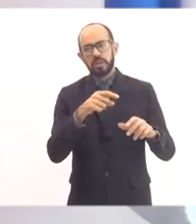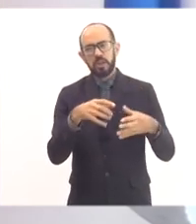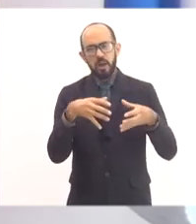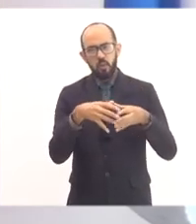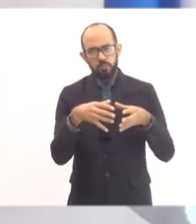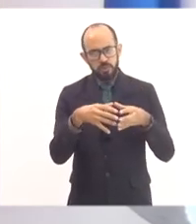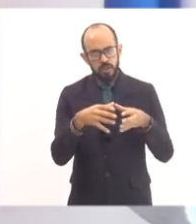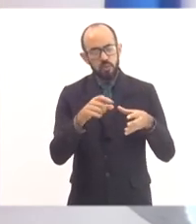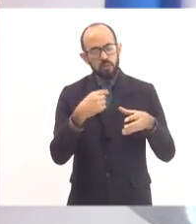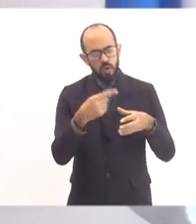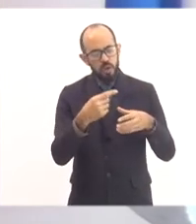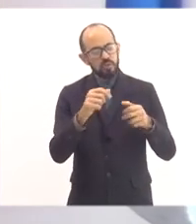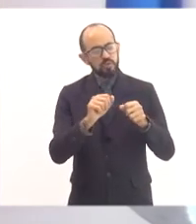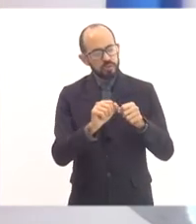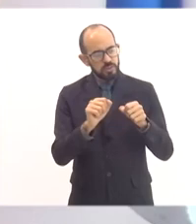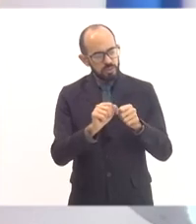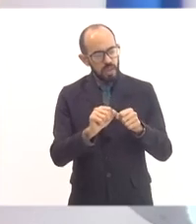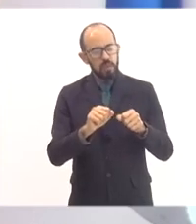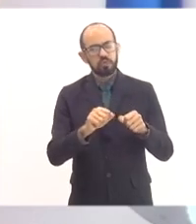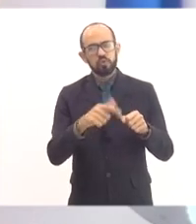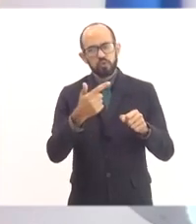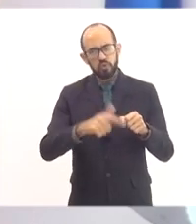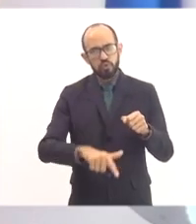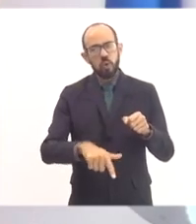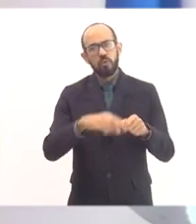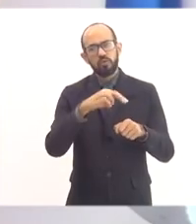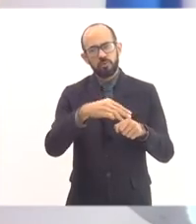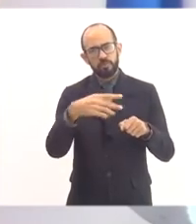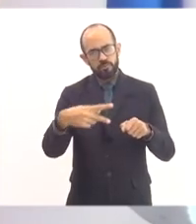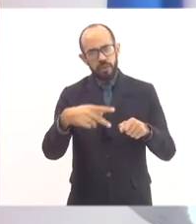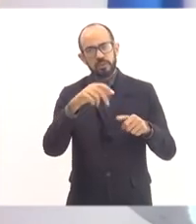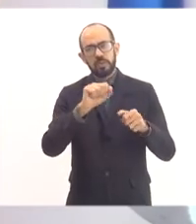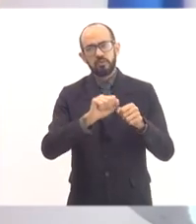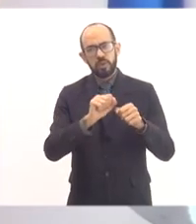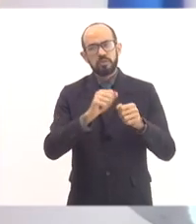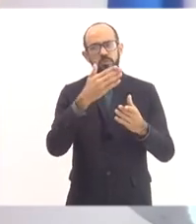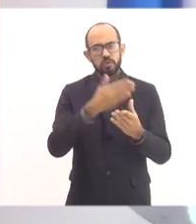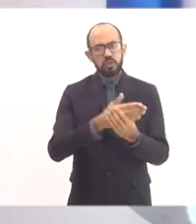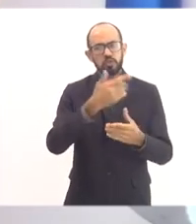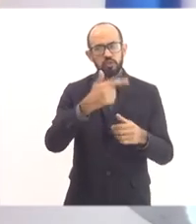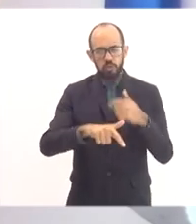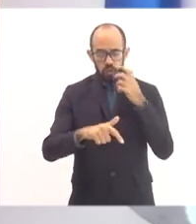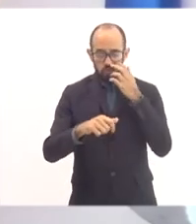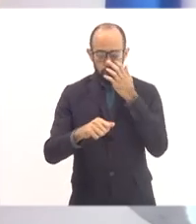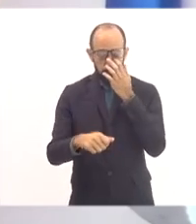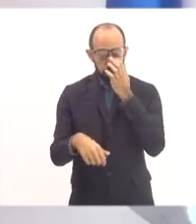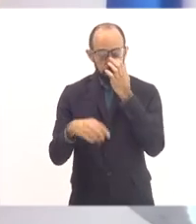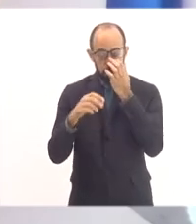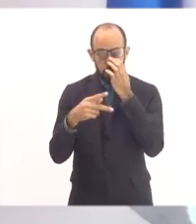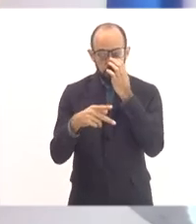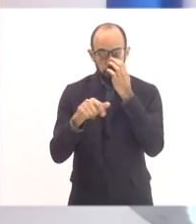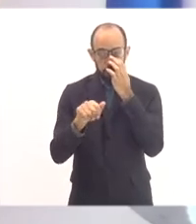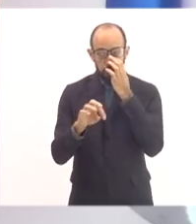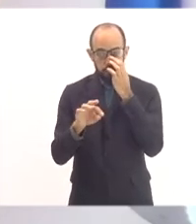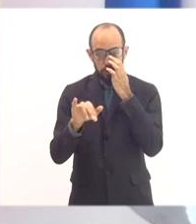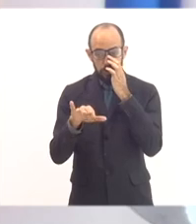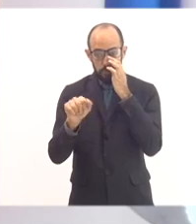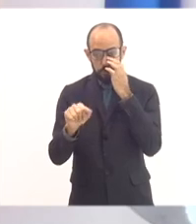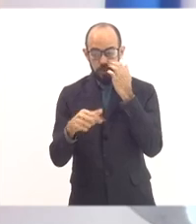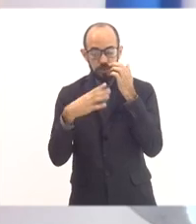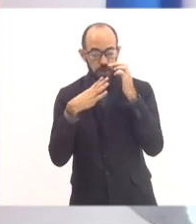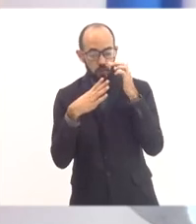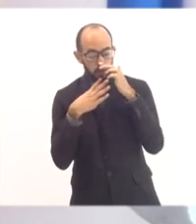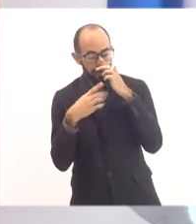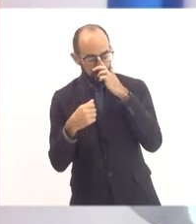gente motivou novamente o MP, abriu-se um novo processo, a gente já foi lá, Patrícia, doutor Barroso, 200 vezes. Então, assim, cada concurso